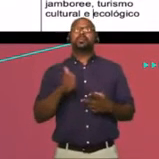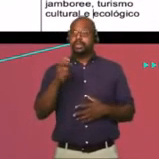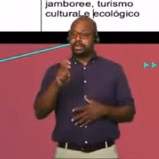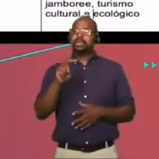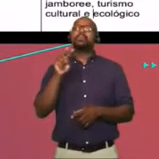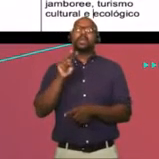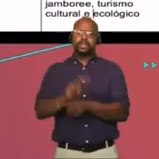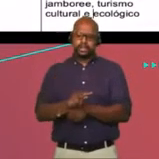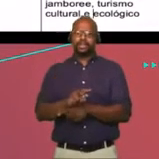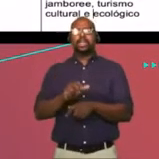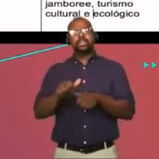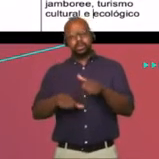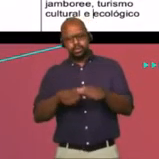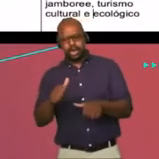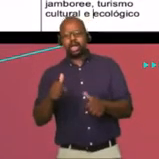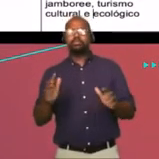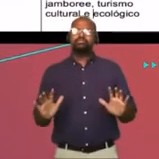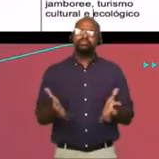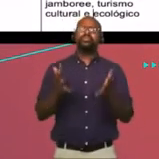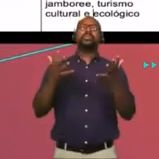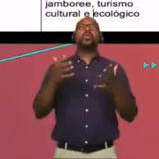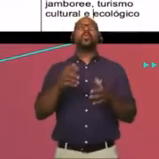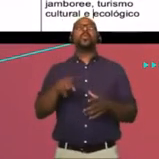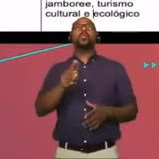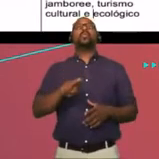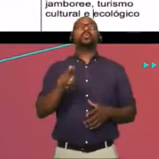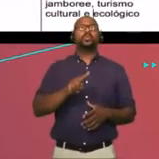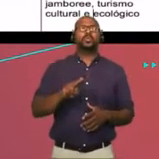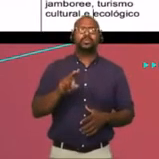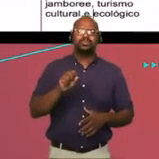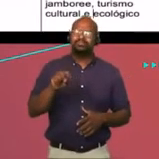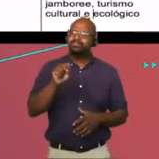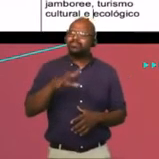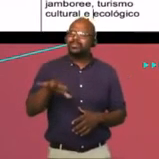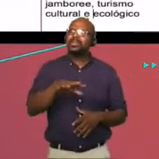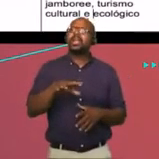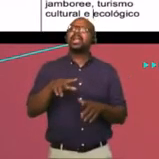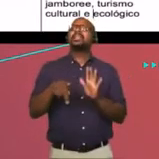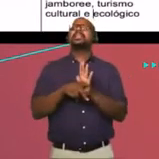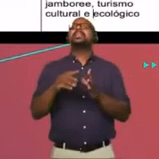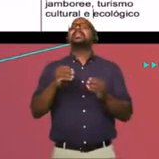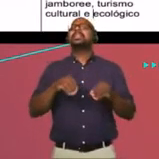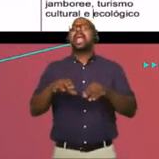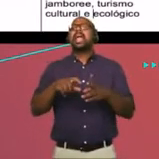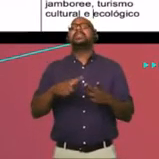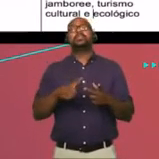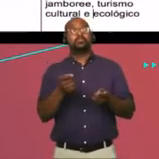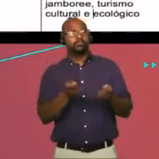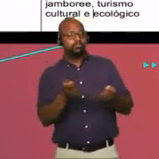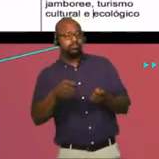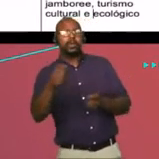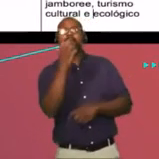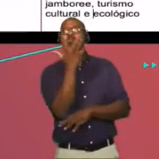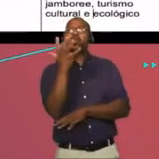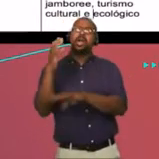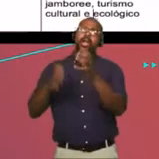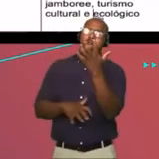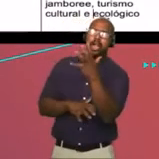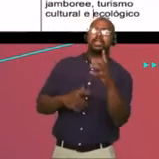proteger restaurar e promover o Uso Sustentável dos ecossistemas terrestres gerenciar Floresta de forma sustentável